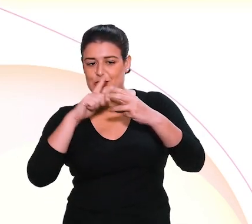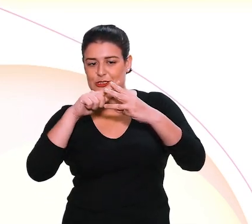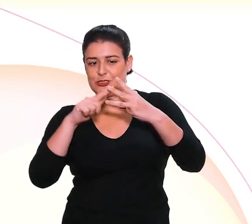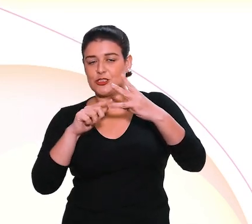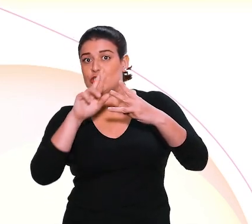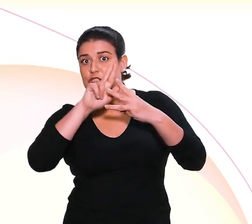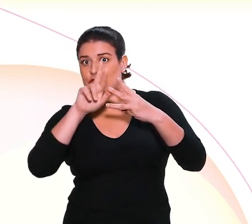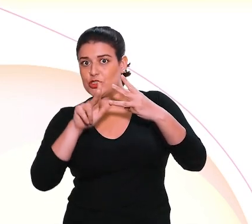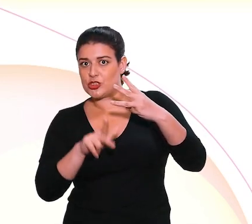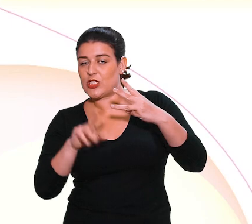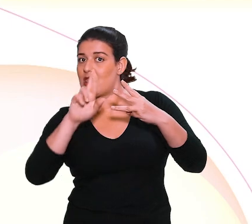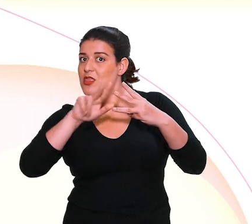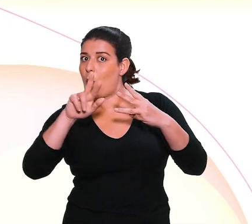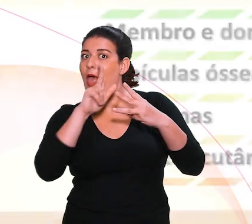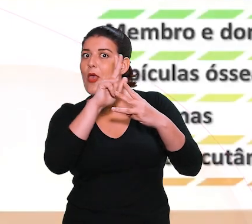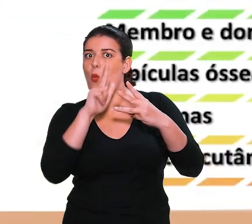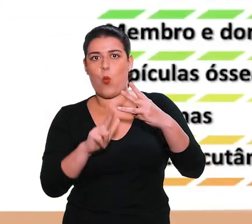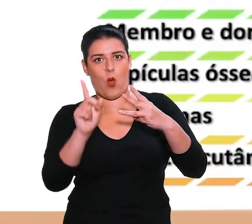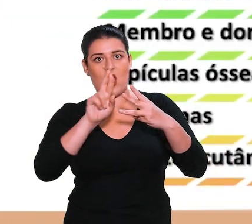coisas diferentes, não são sinônimos.